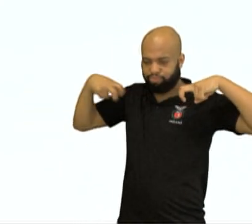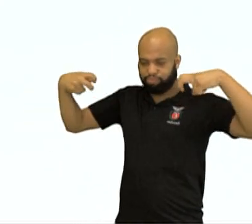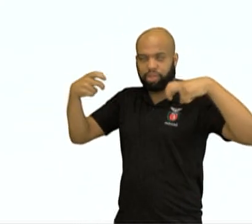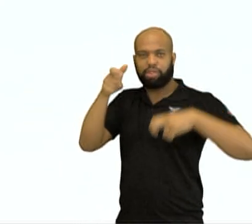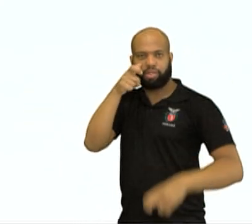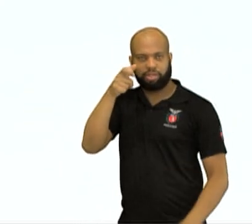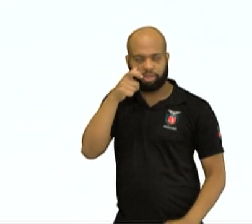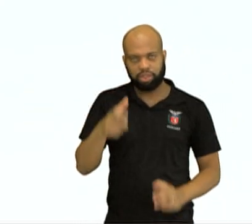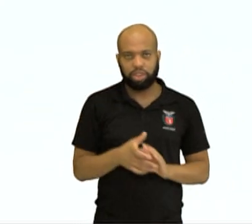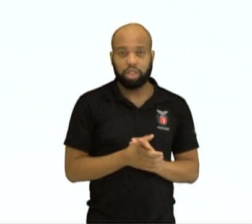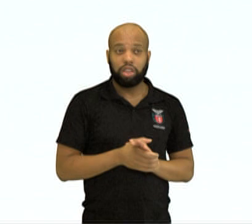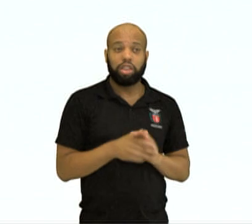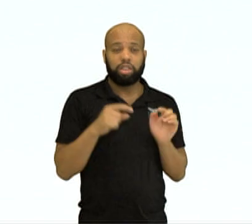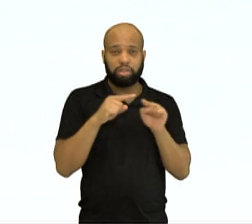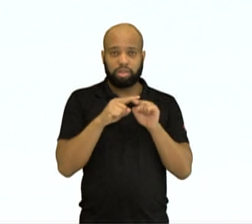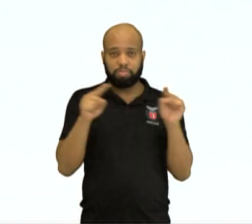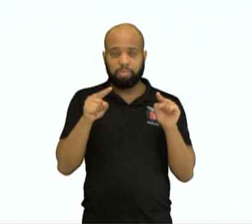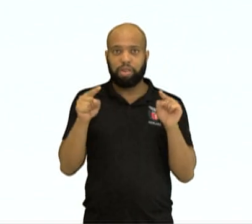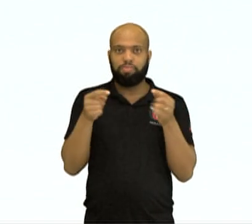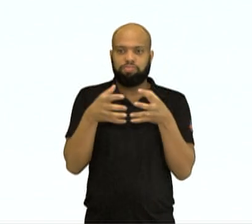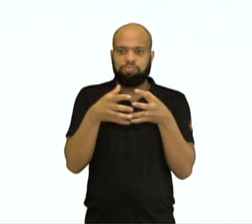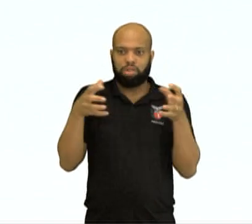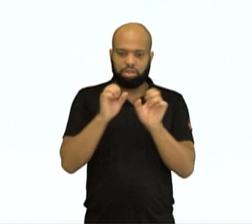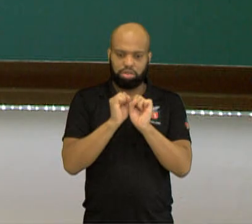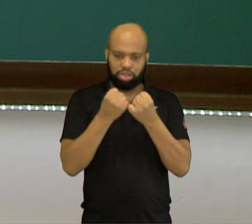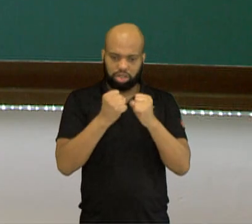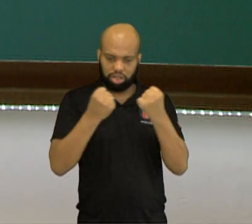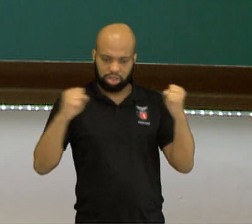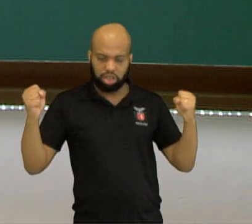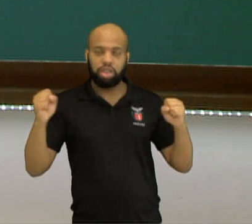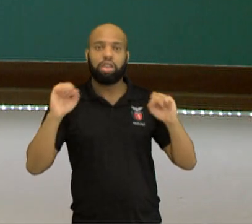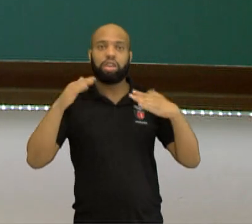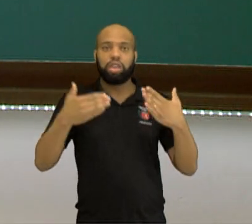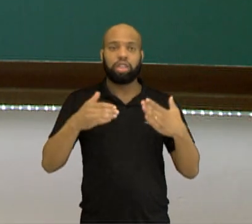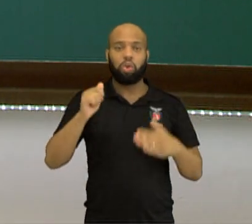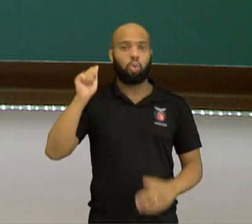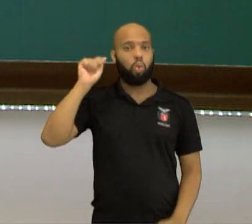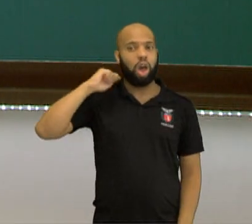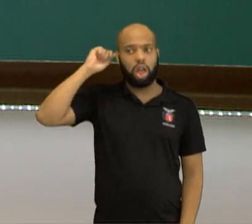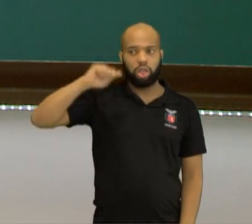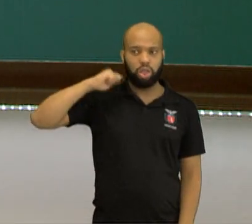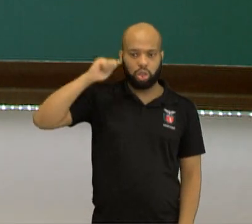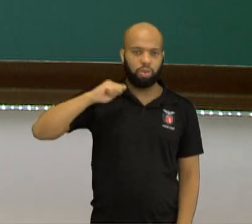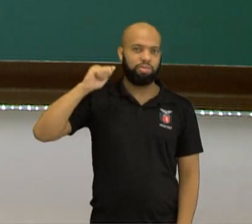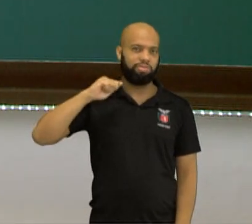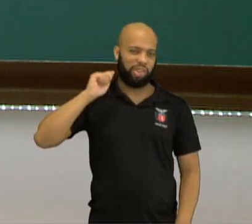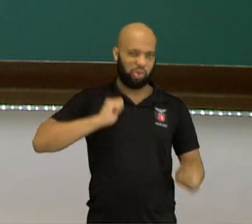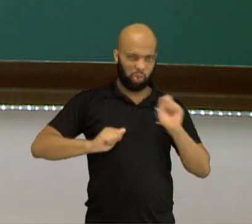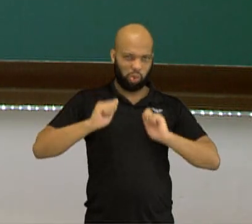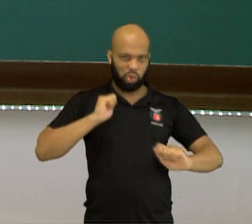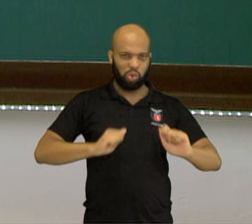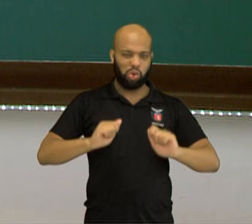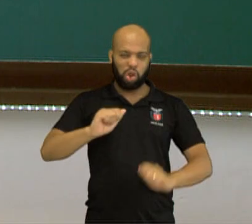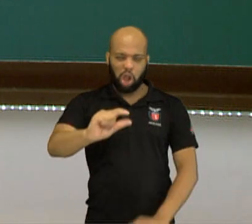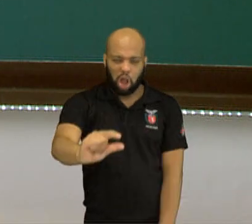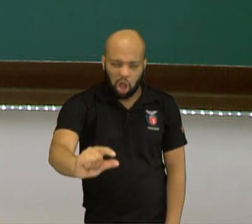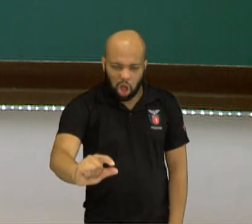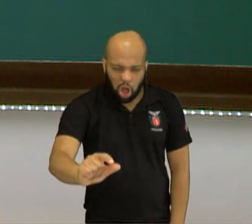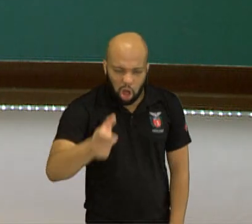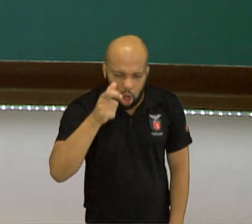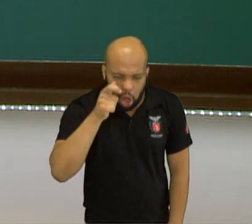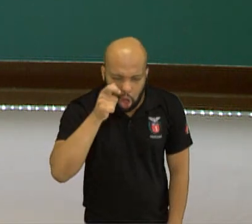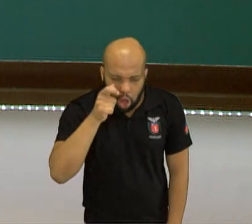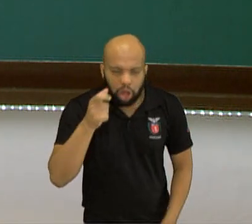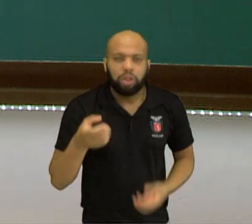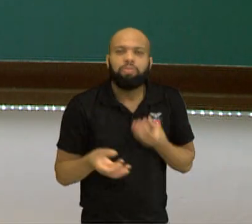como ele era muito grande, o ator ficava minúsculo, né? Ficava bem pequeno.